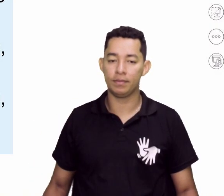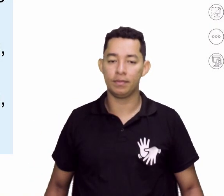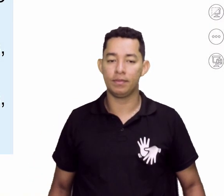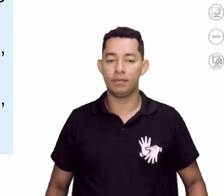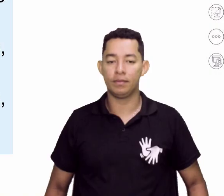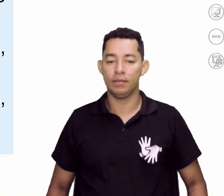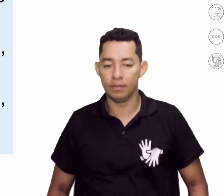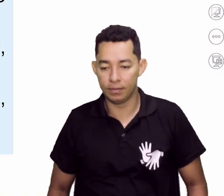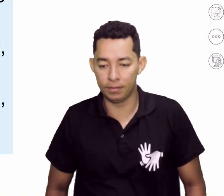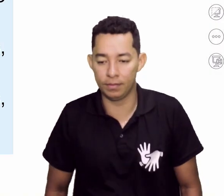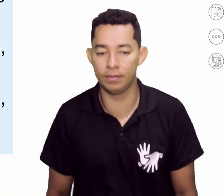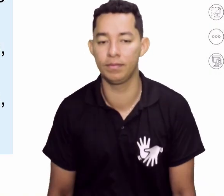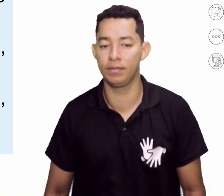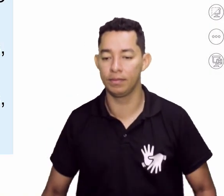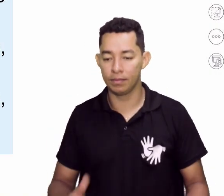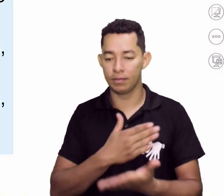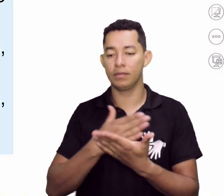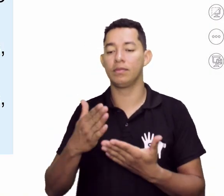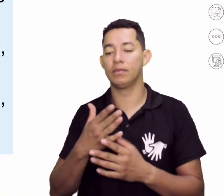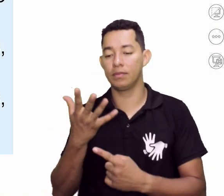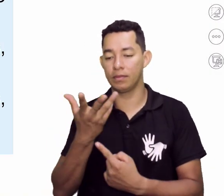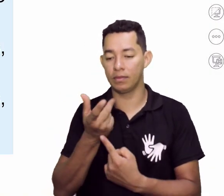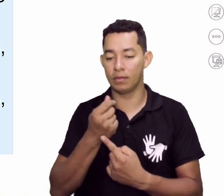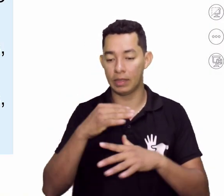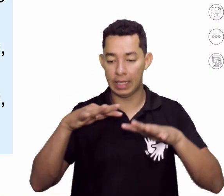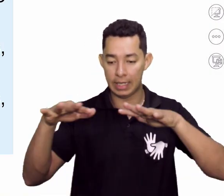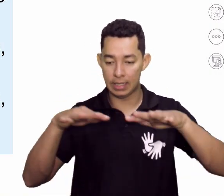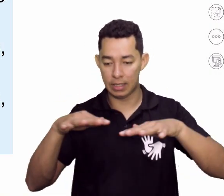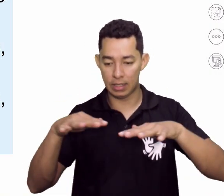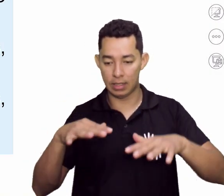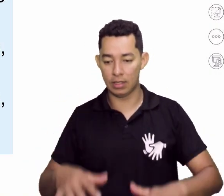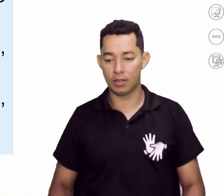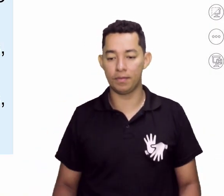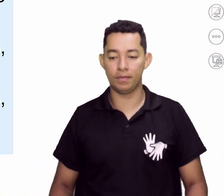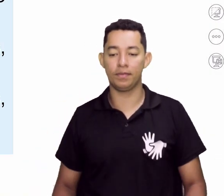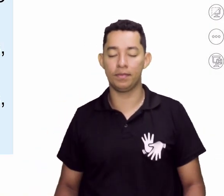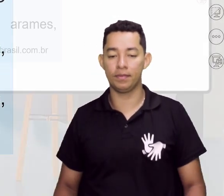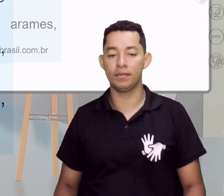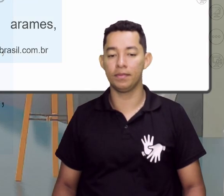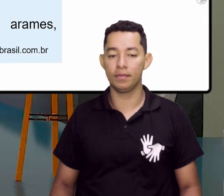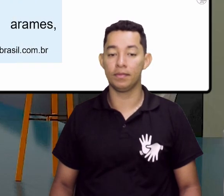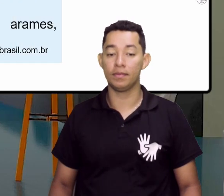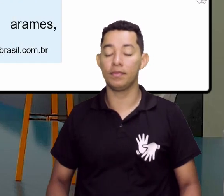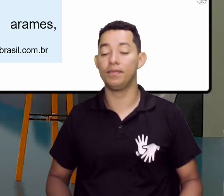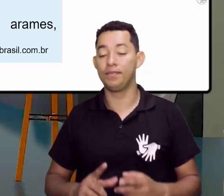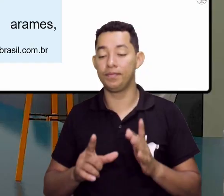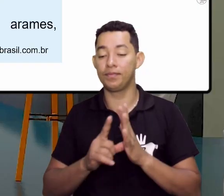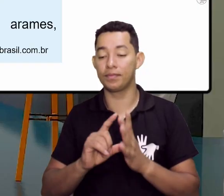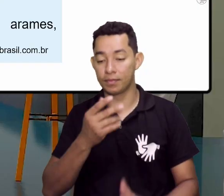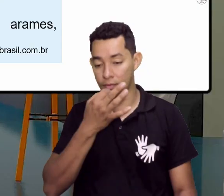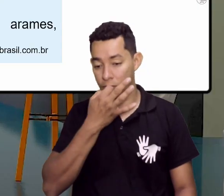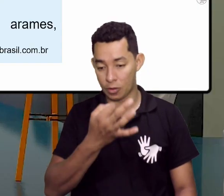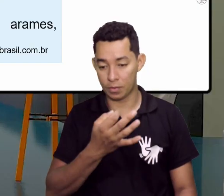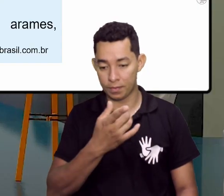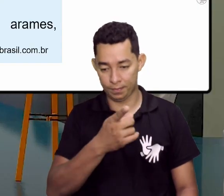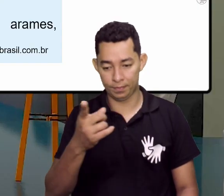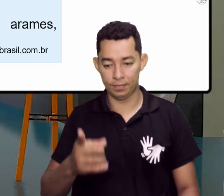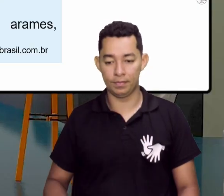Então, olha só, vamos falar da arte cinética, mas antes eu queria fazer aqui um pequeno comentário para vocês. Ó,